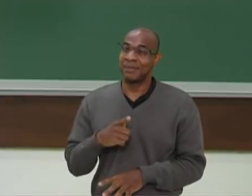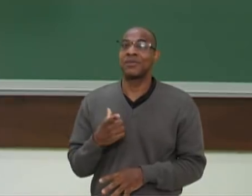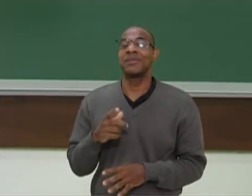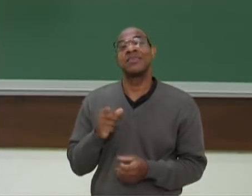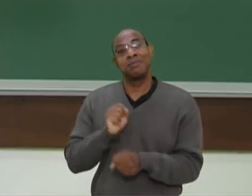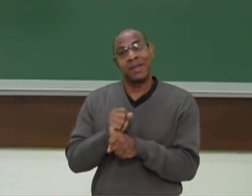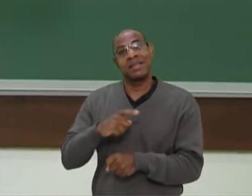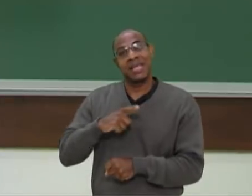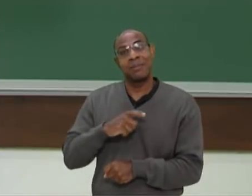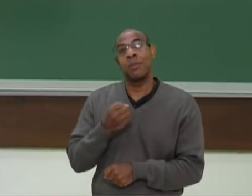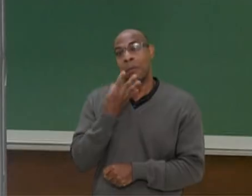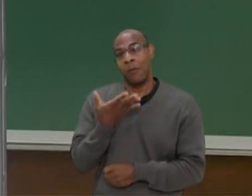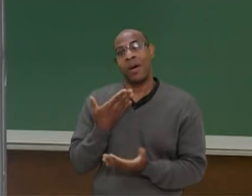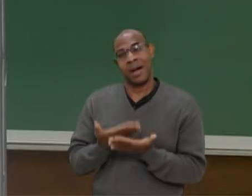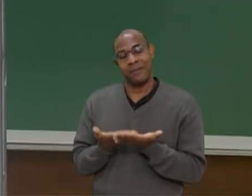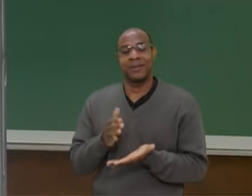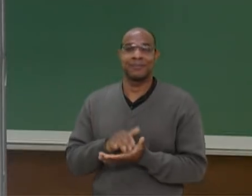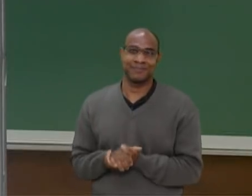aula.